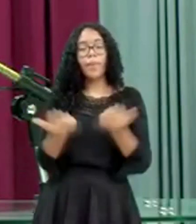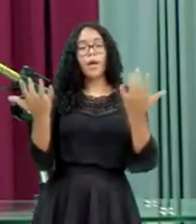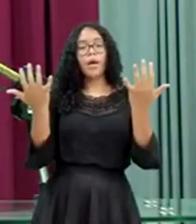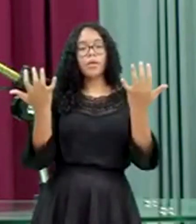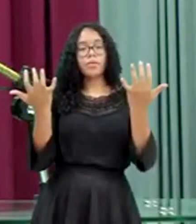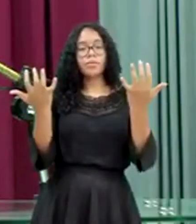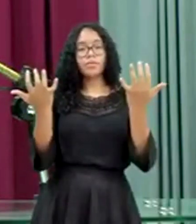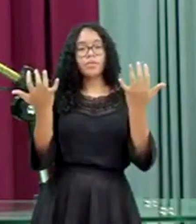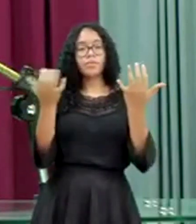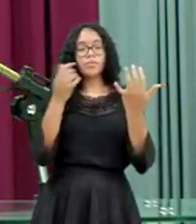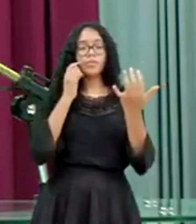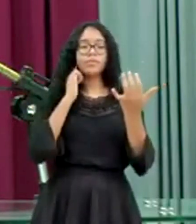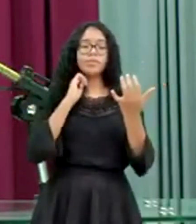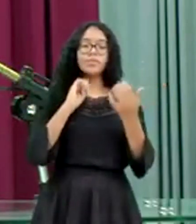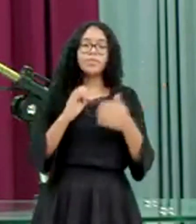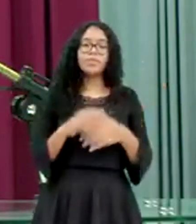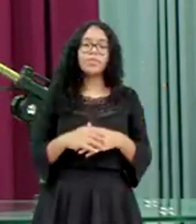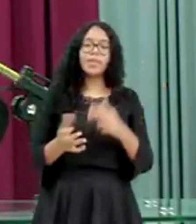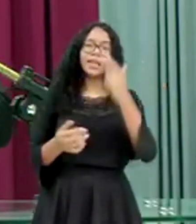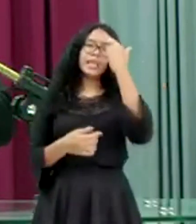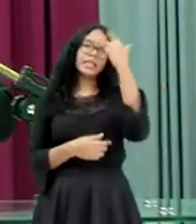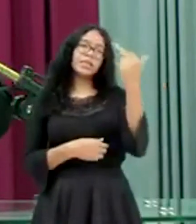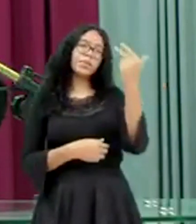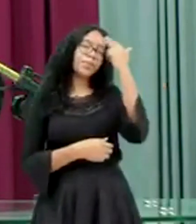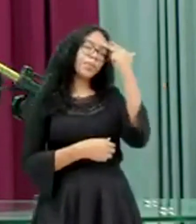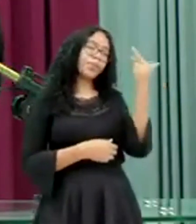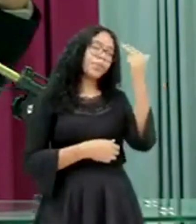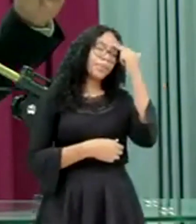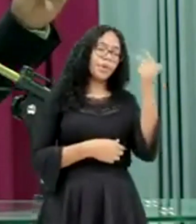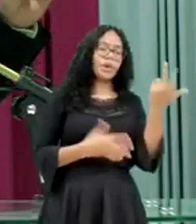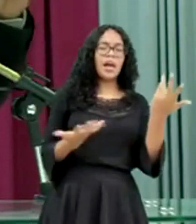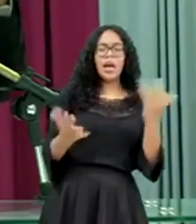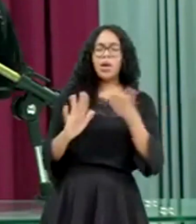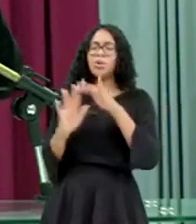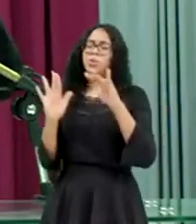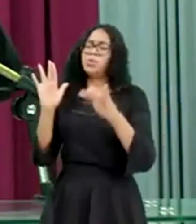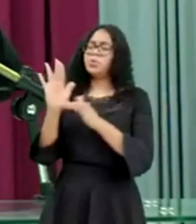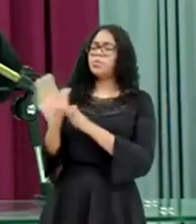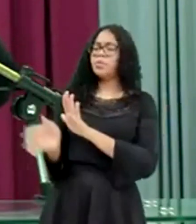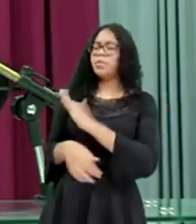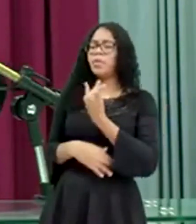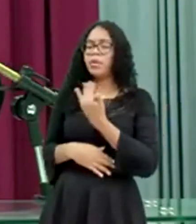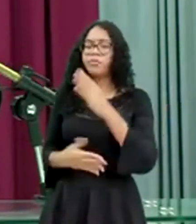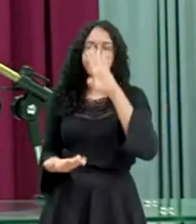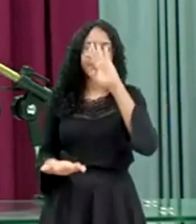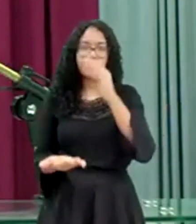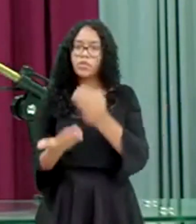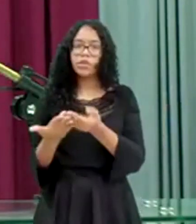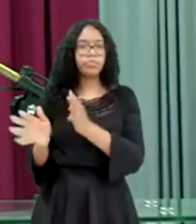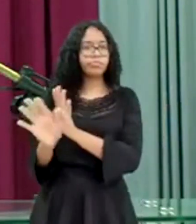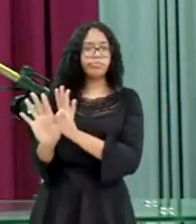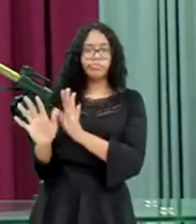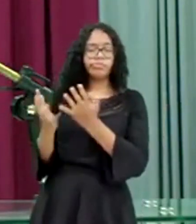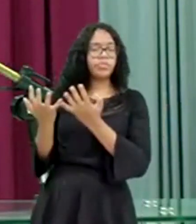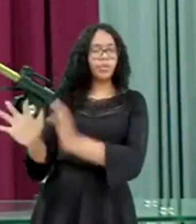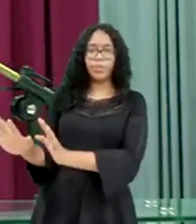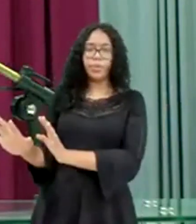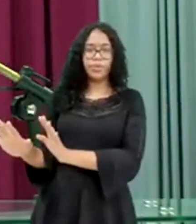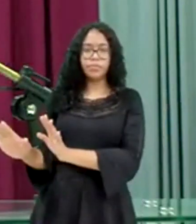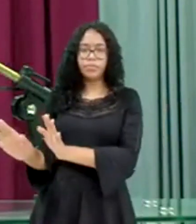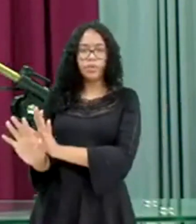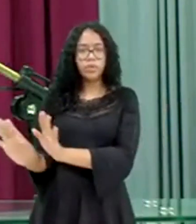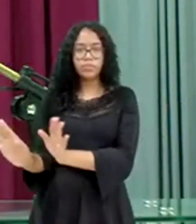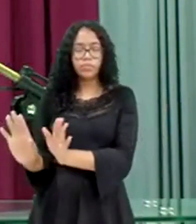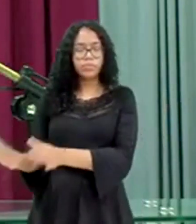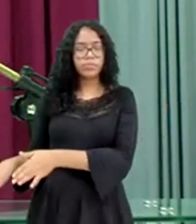milagre. Essas histórias de que vai morrer todo mundo, não creia nisso. A igreja